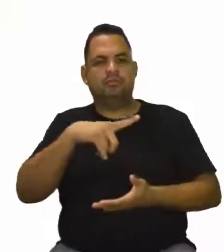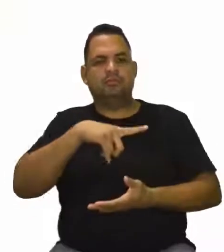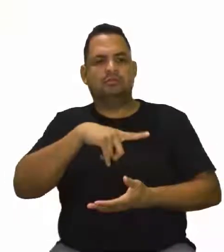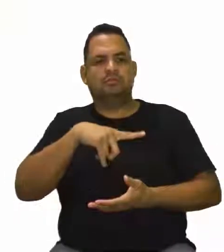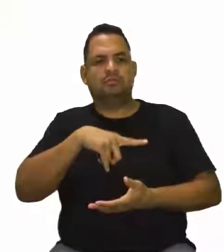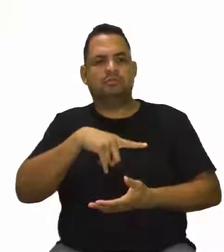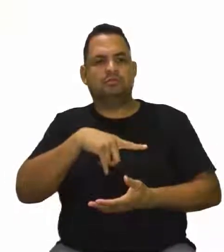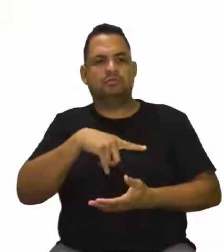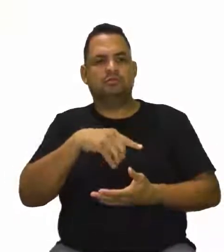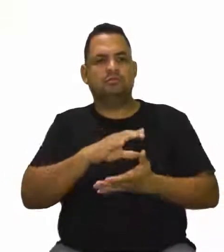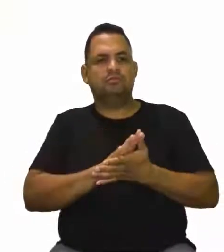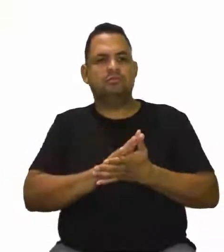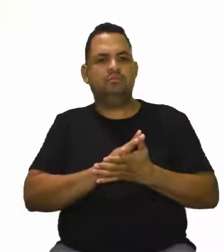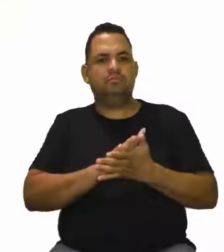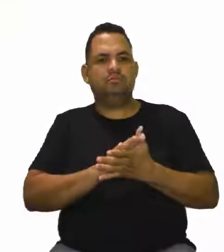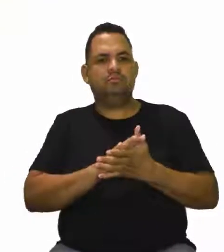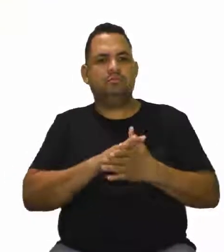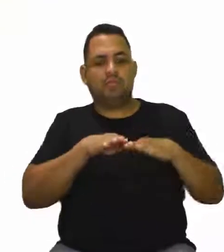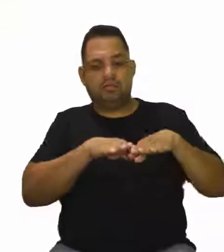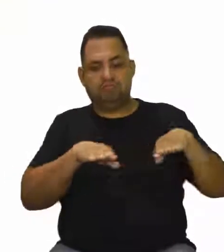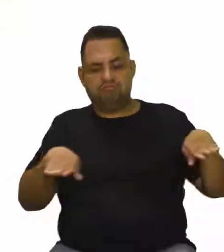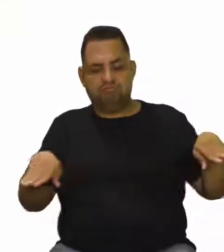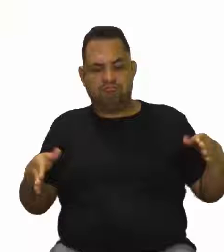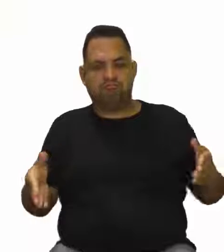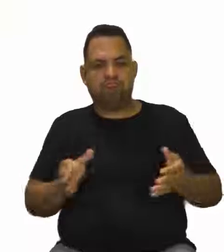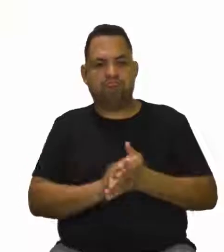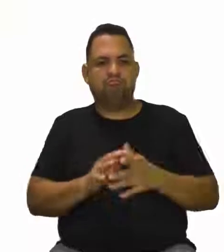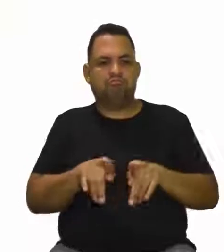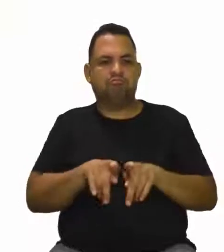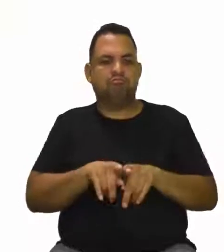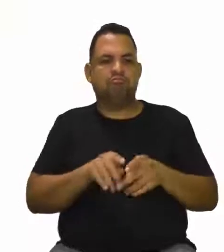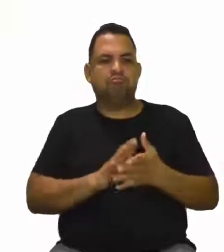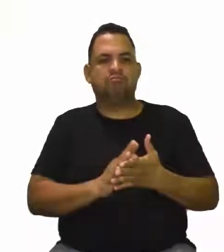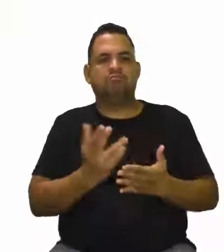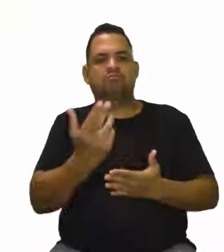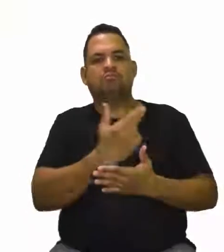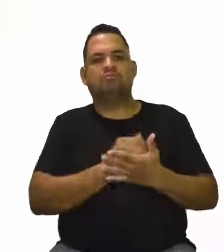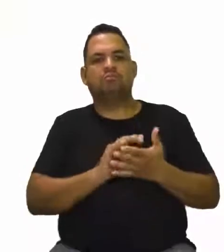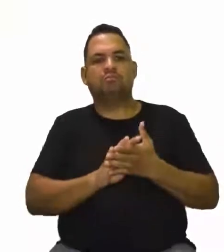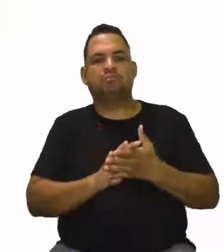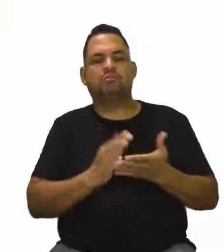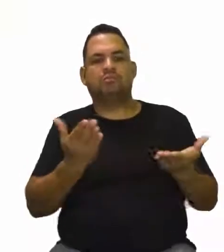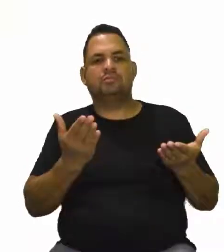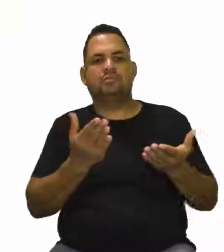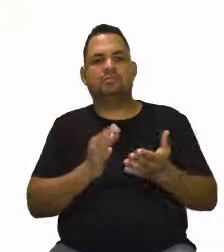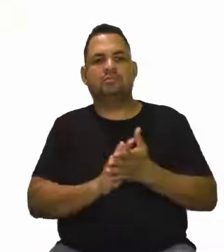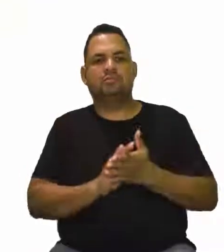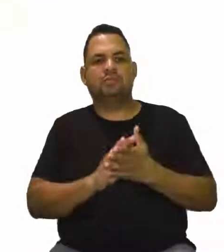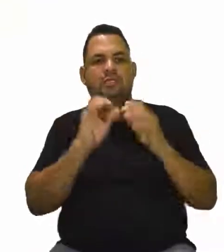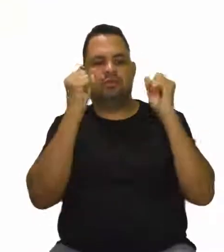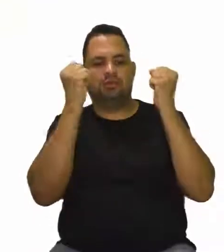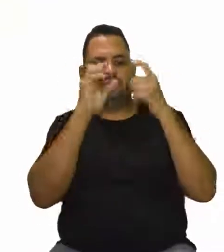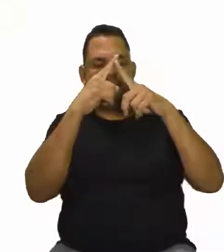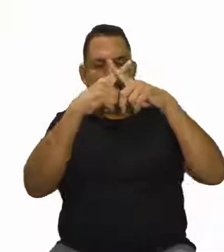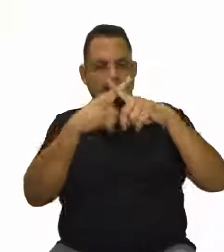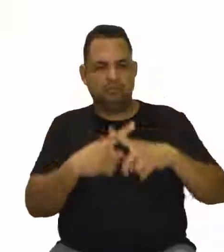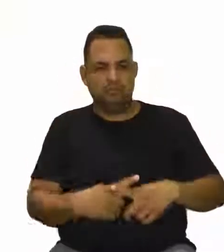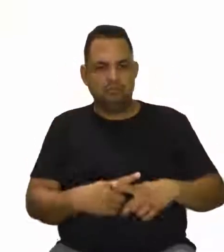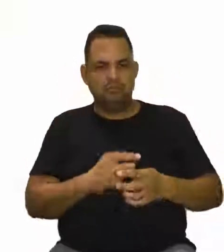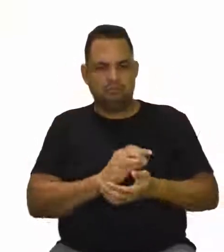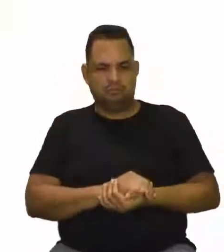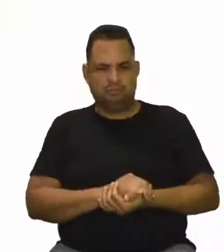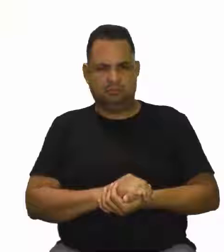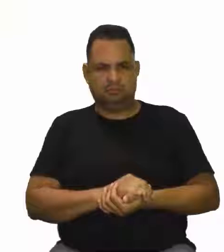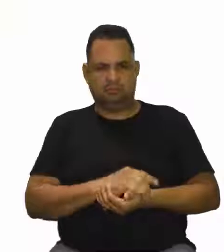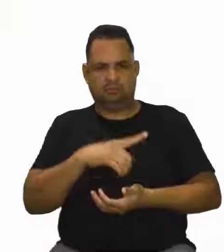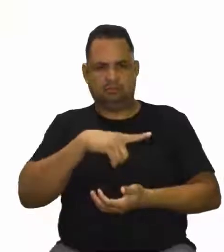ali a ginástica de solo. Então, todos esses tipos aqui, as argolas, são ginástica competitiva.